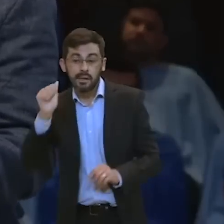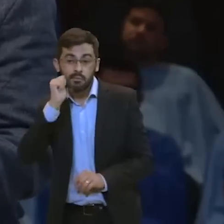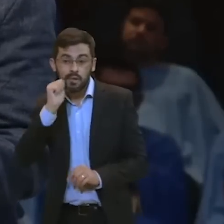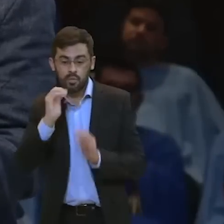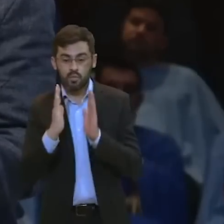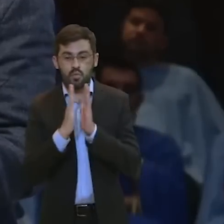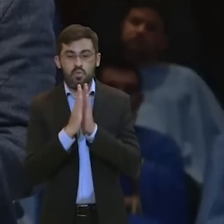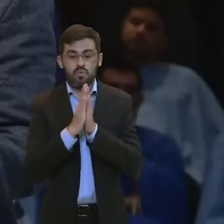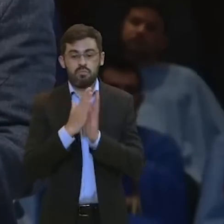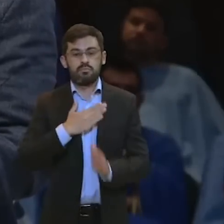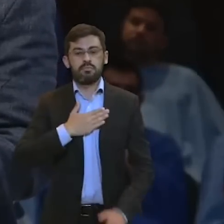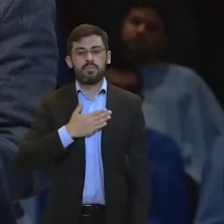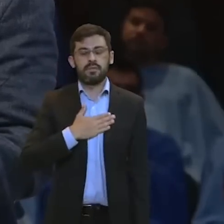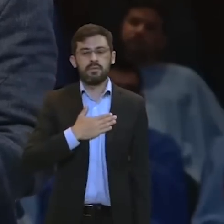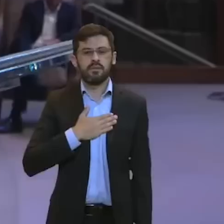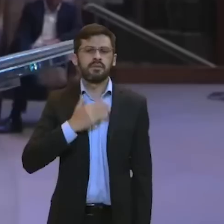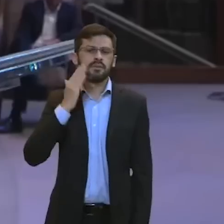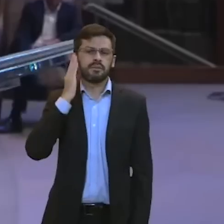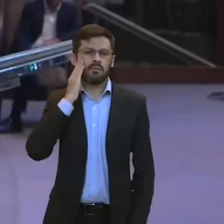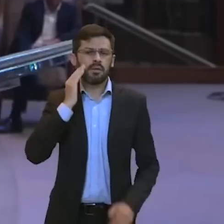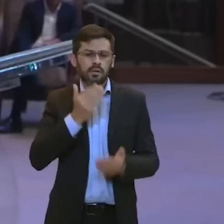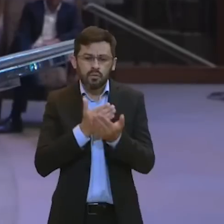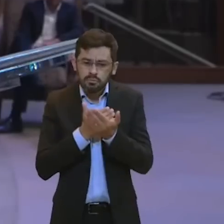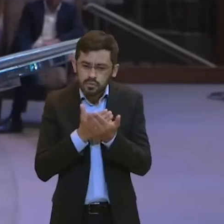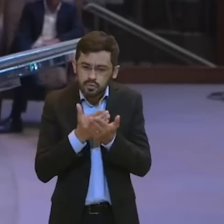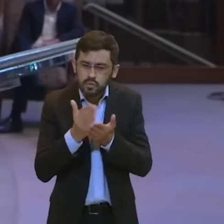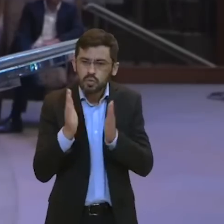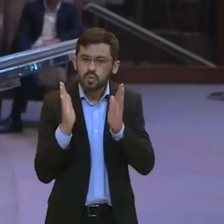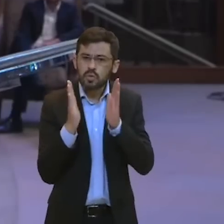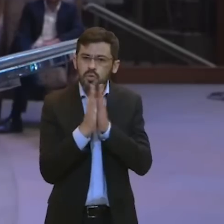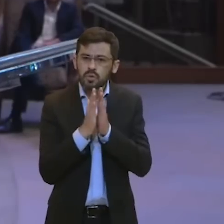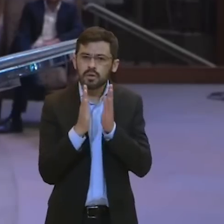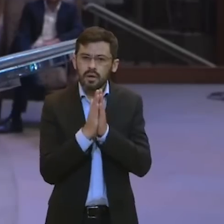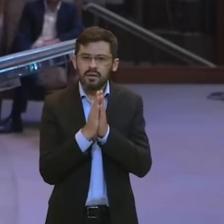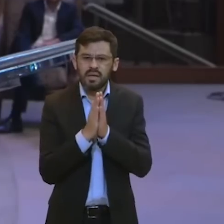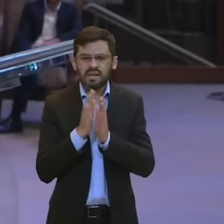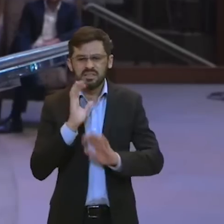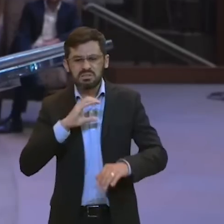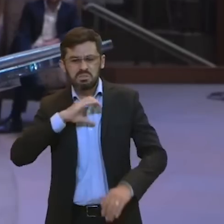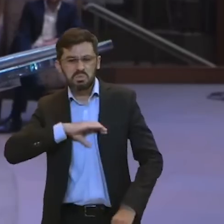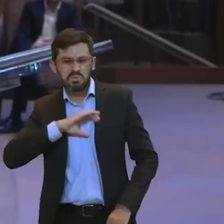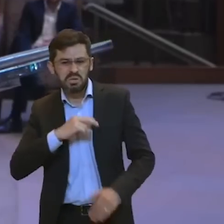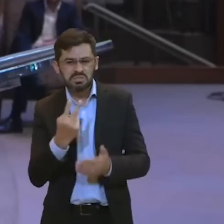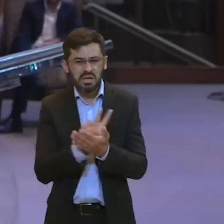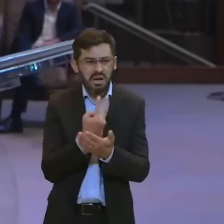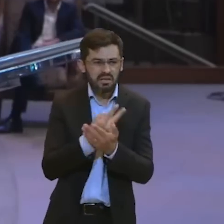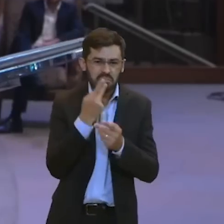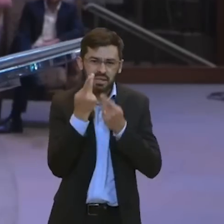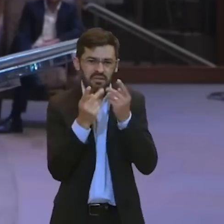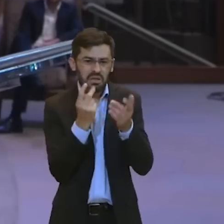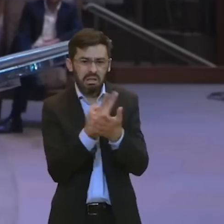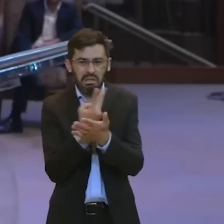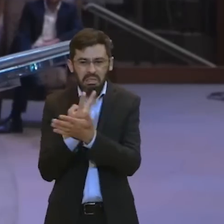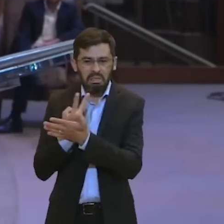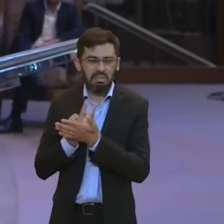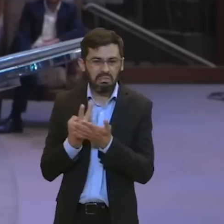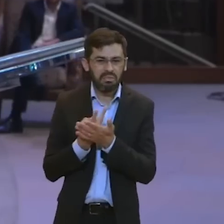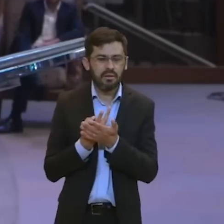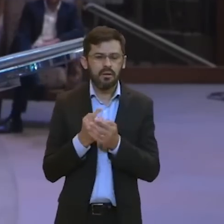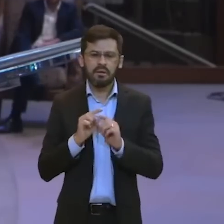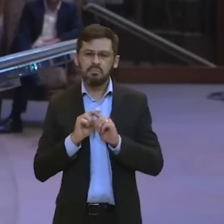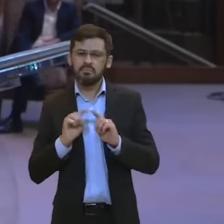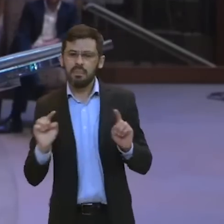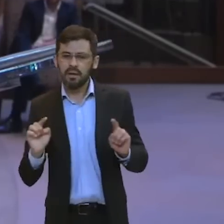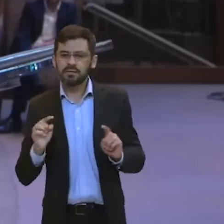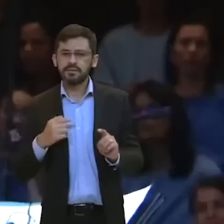mim. E sabe, a hora que ela começou a orar, mesmo que o português dela estivesse errado, mesmo que tudo parecesse